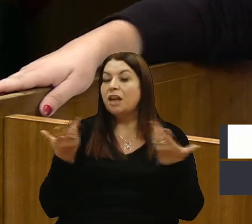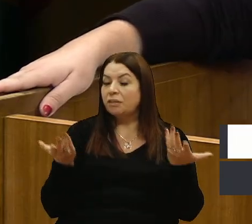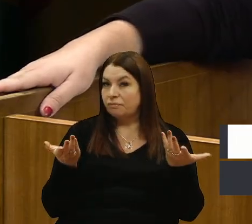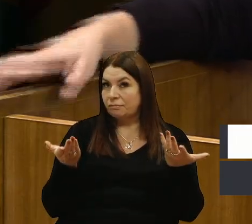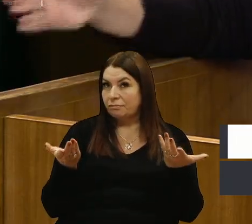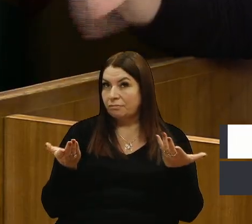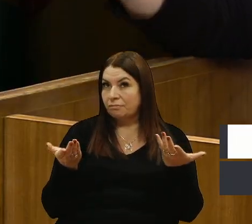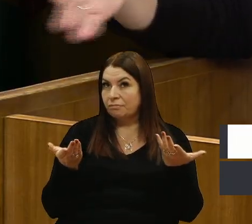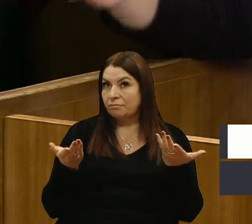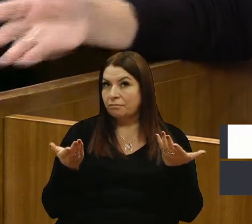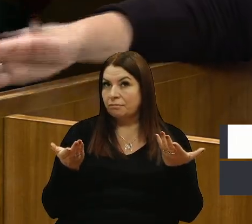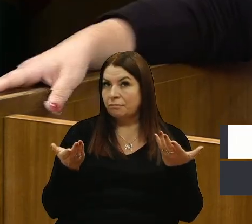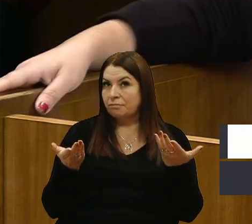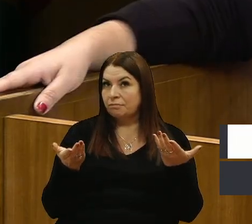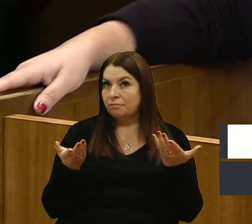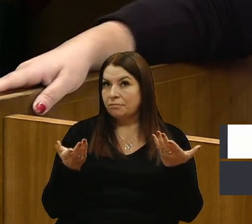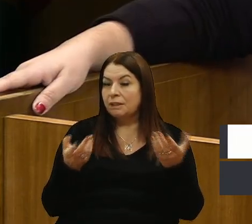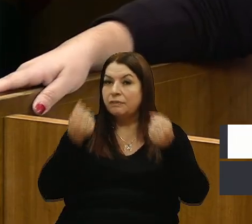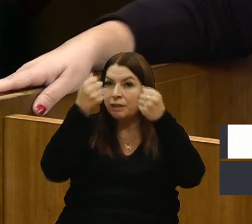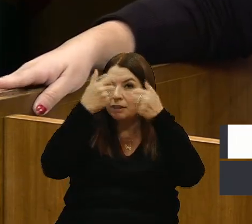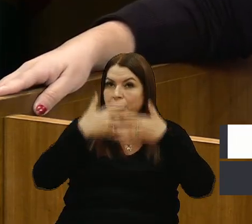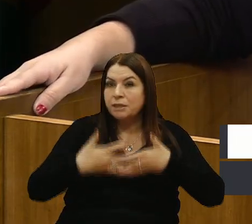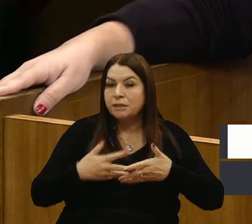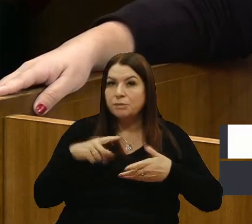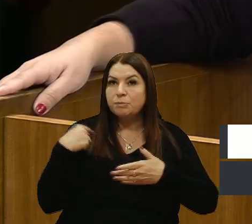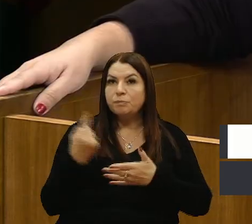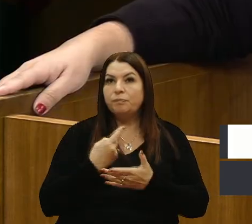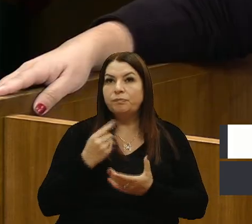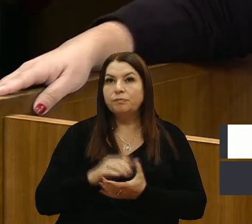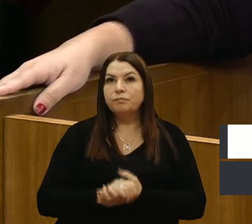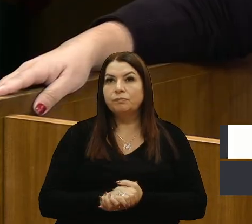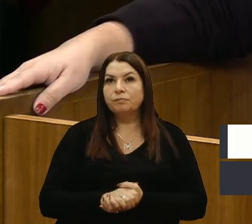aí? Quem é que vai dar essas explicações para nós?